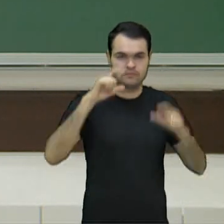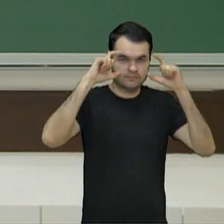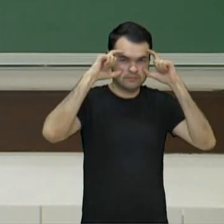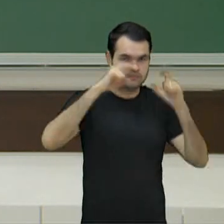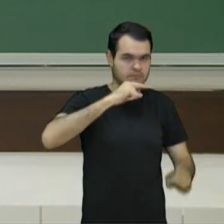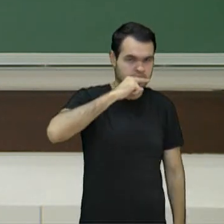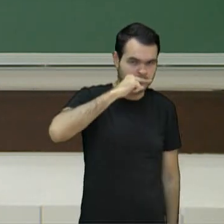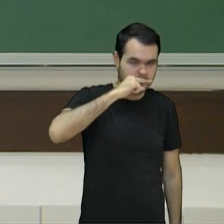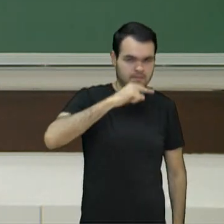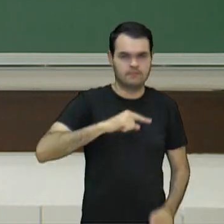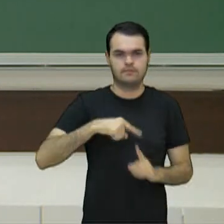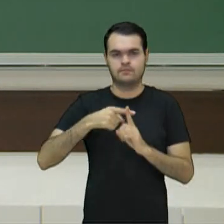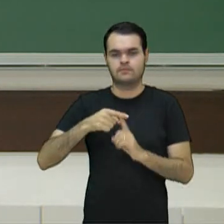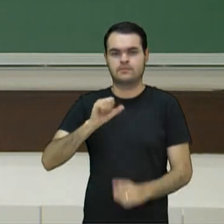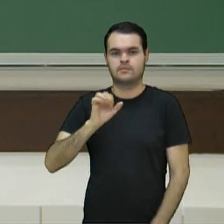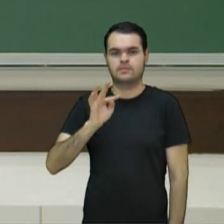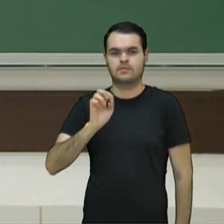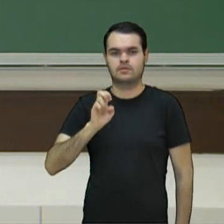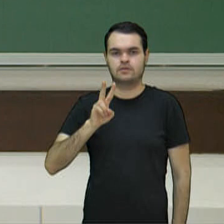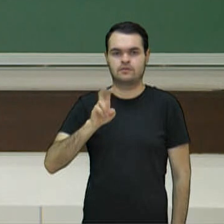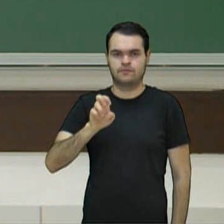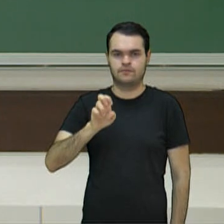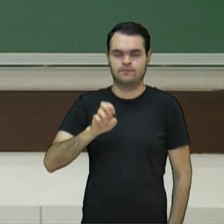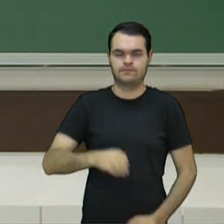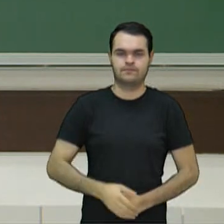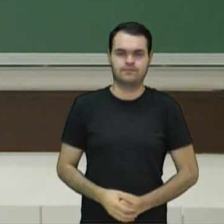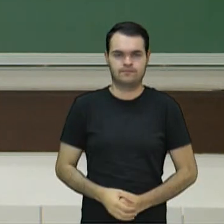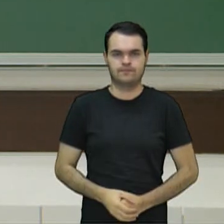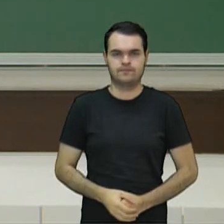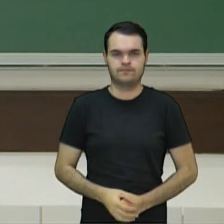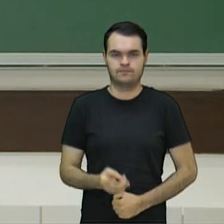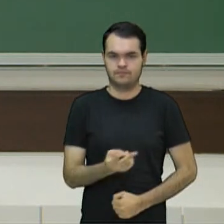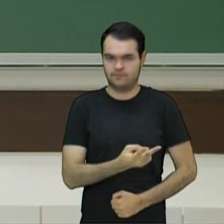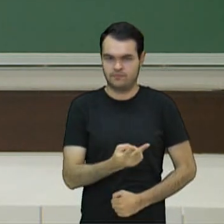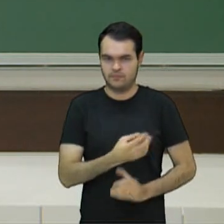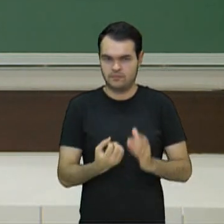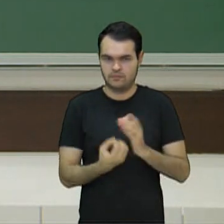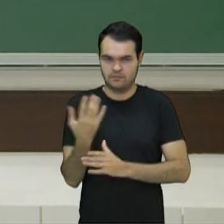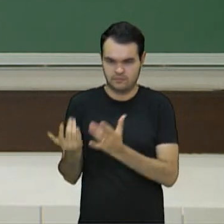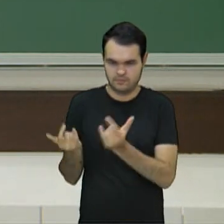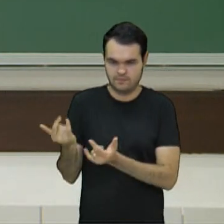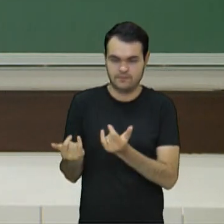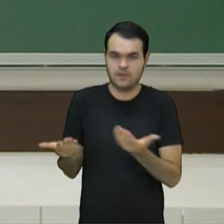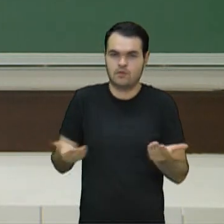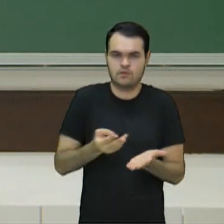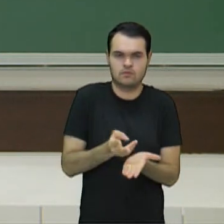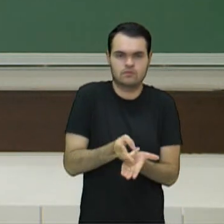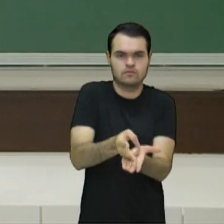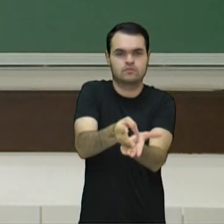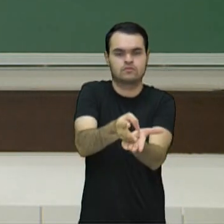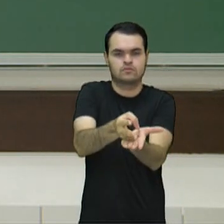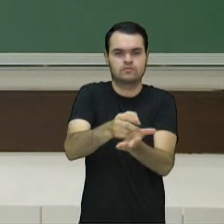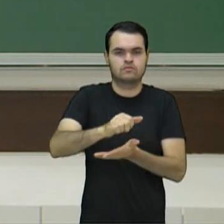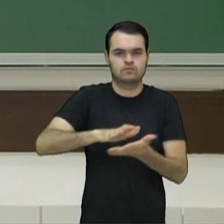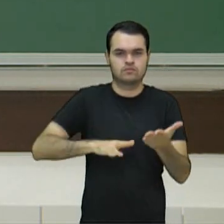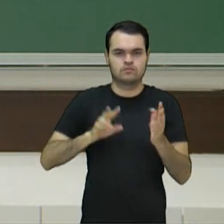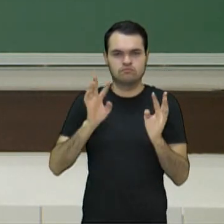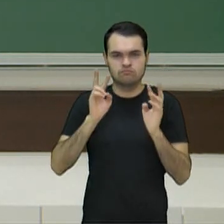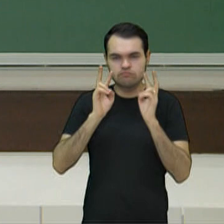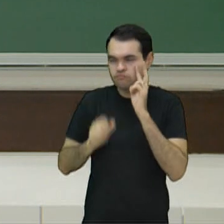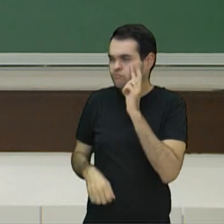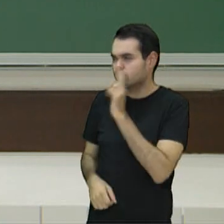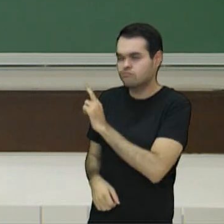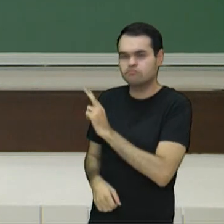Lee e Steve Ditko. Agora, continuando o nosso exercício, observando novamente o